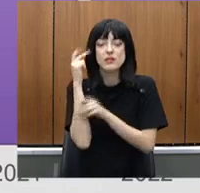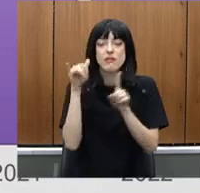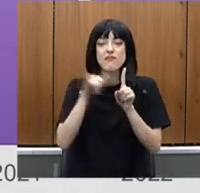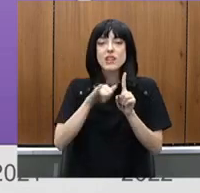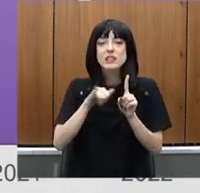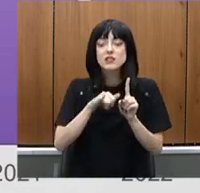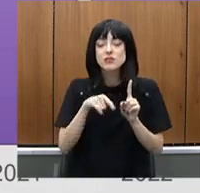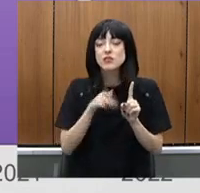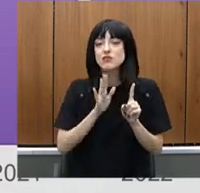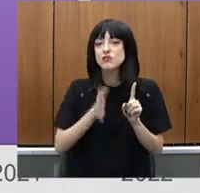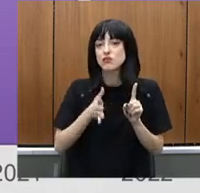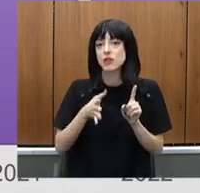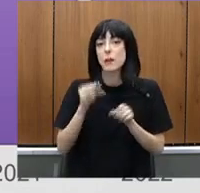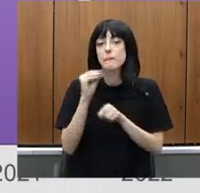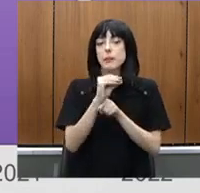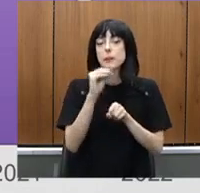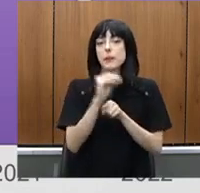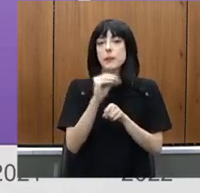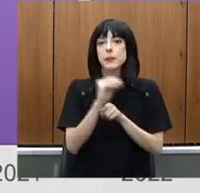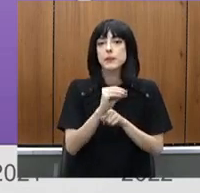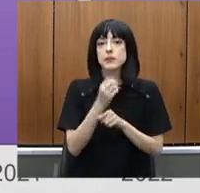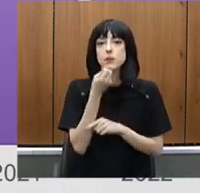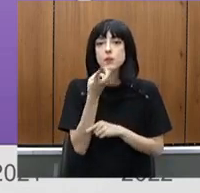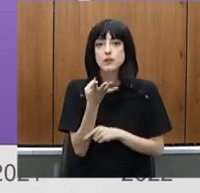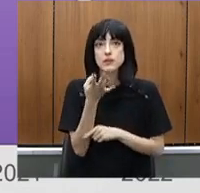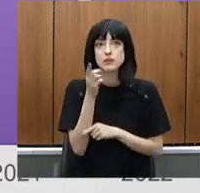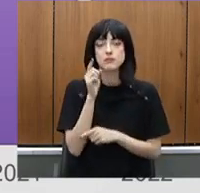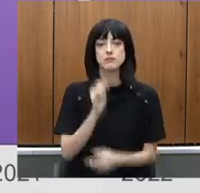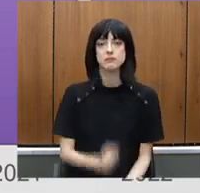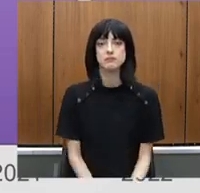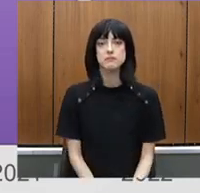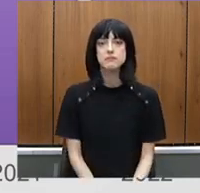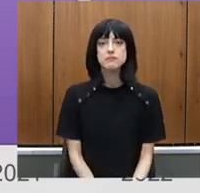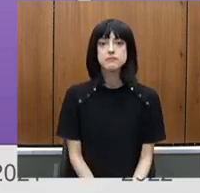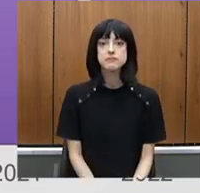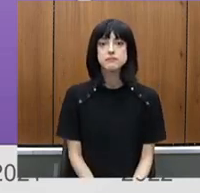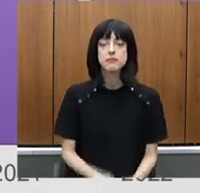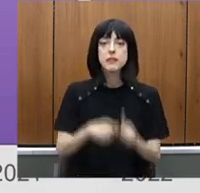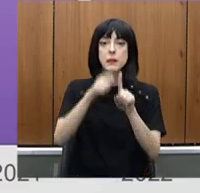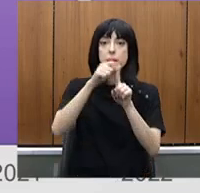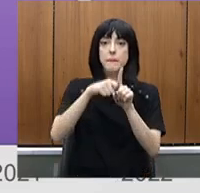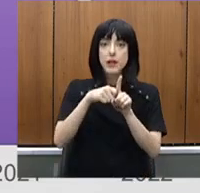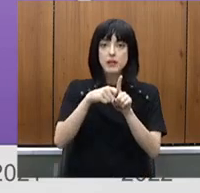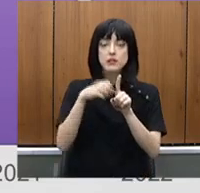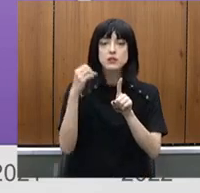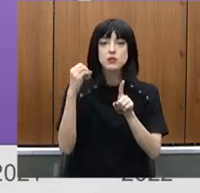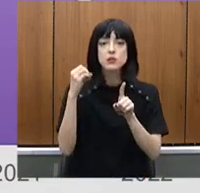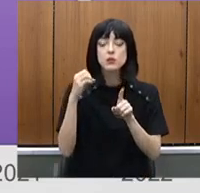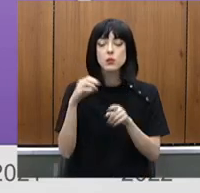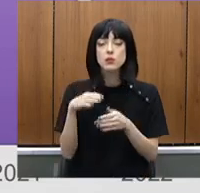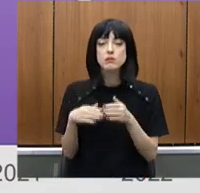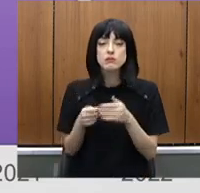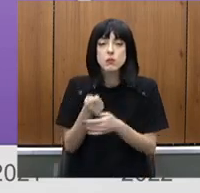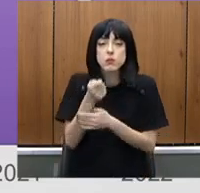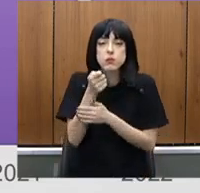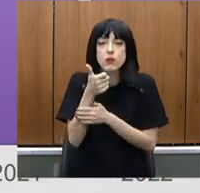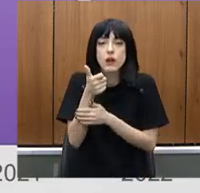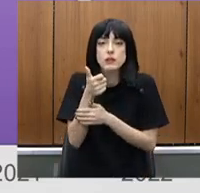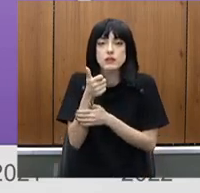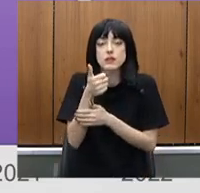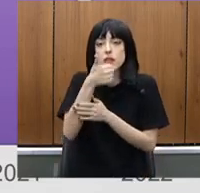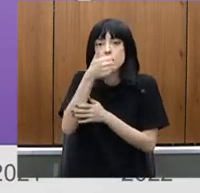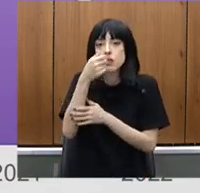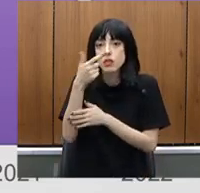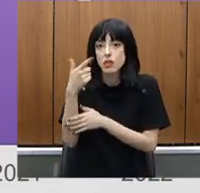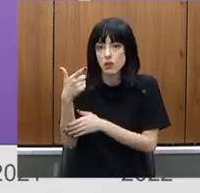e aqui o dado até outubro fechando em outubro nós tivemos quase 12 mil mulheres atendidas em ocorrências específica